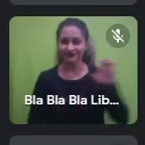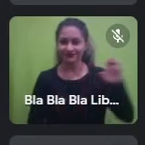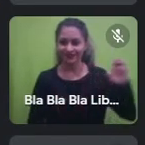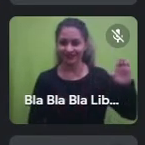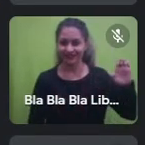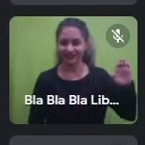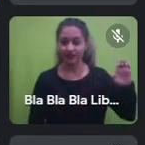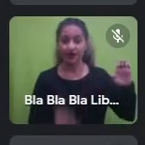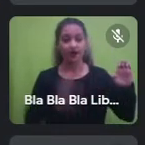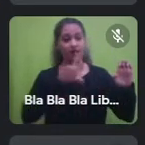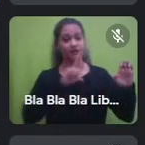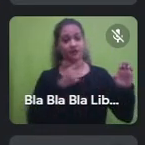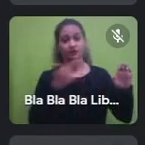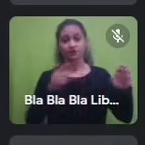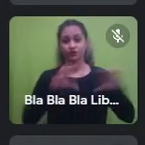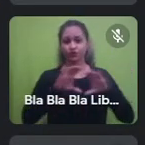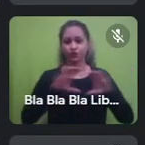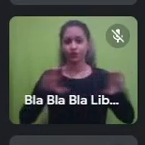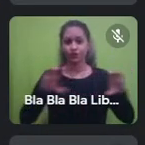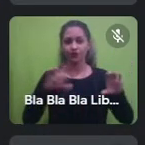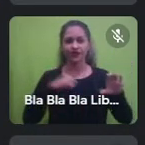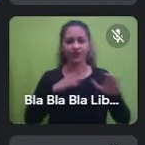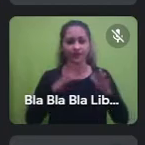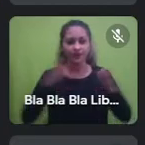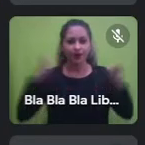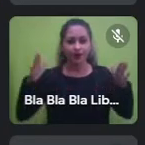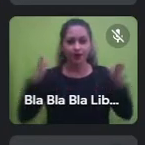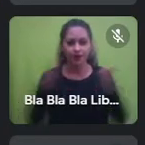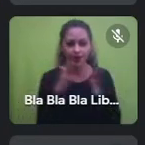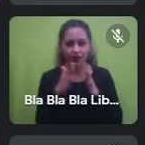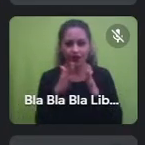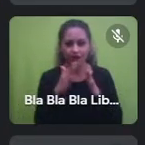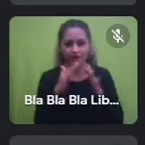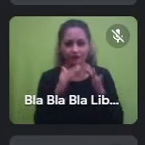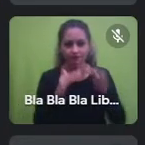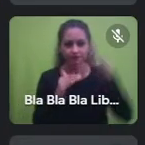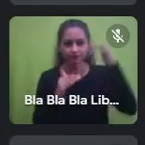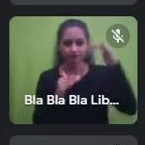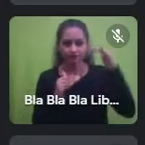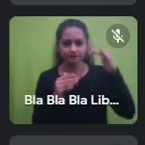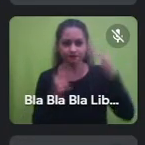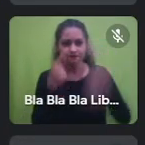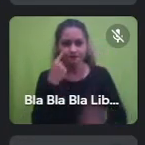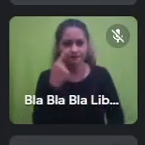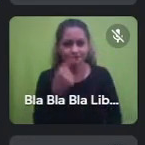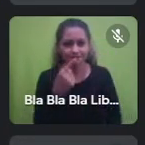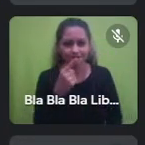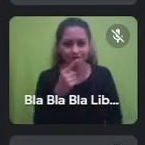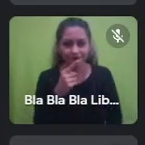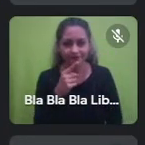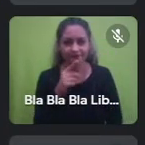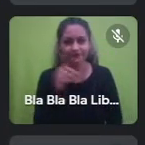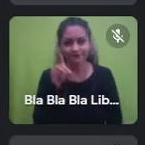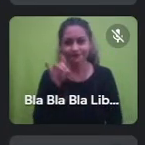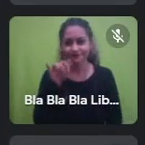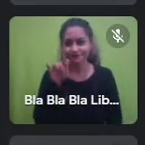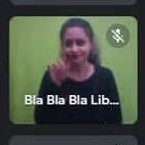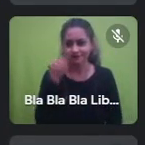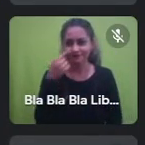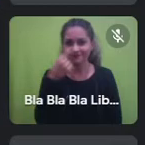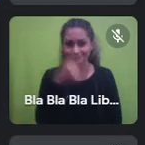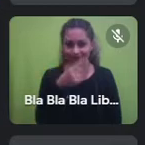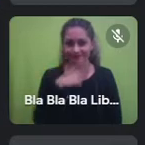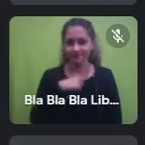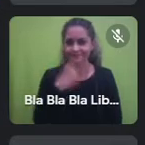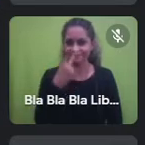tubos. Tem um maior e tem um menor bem aqui em cima. Né? O Diego, ele esteve lá. Então, tem dois tubos,